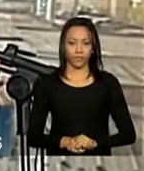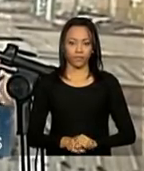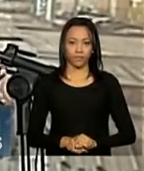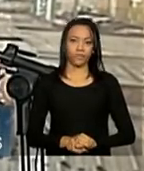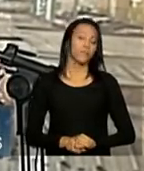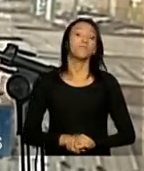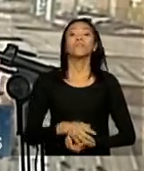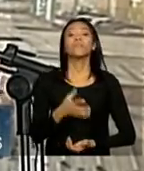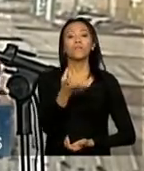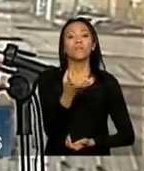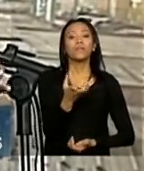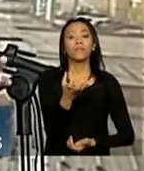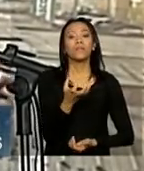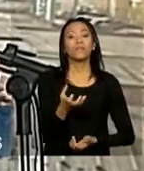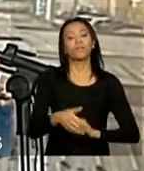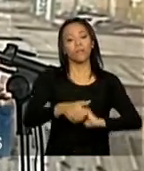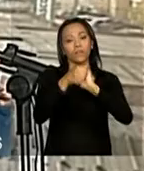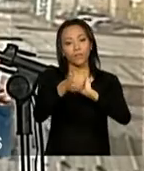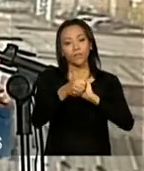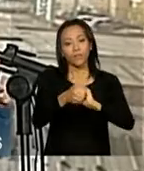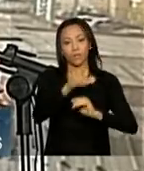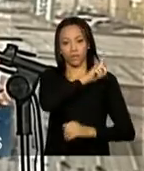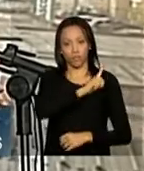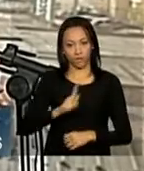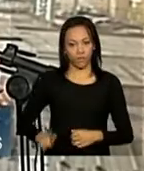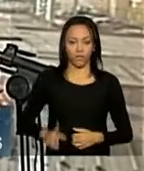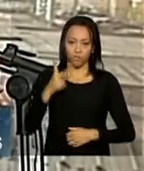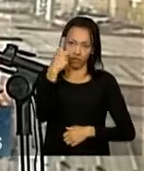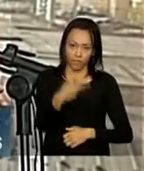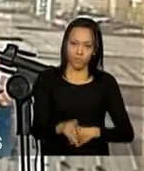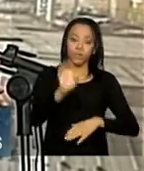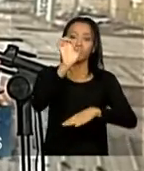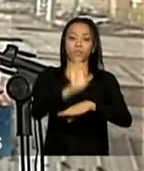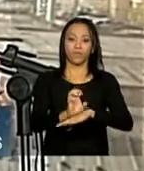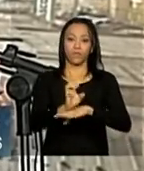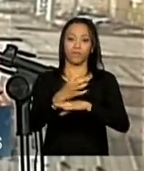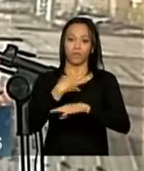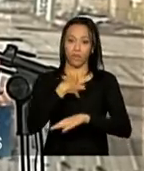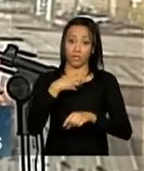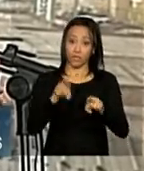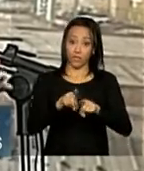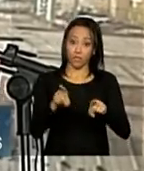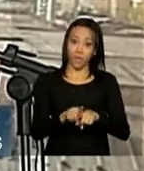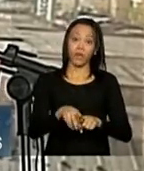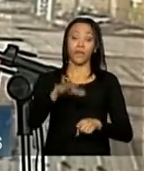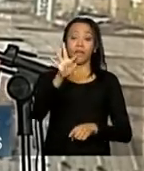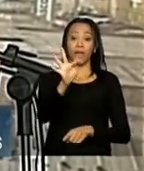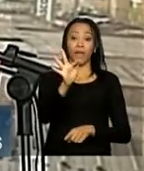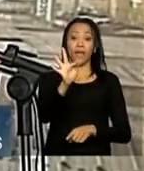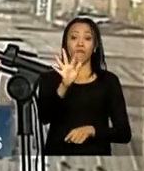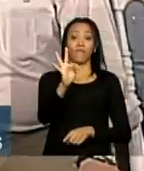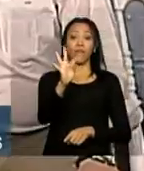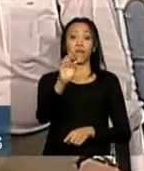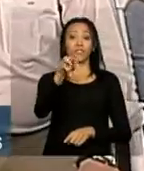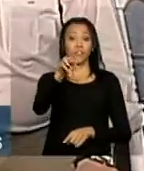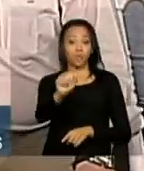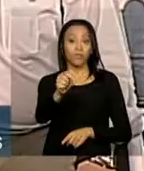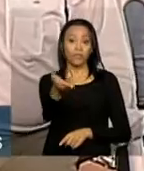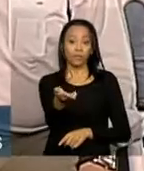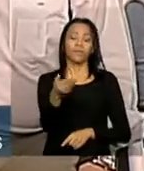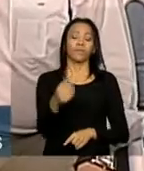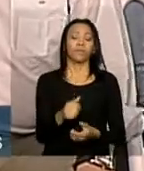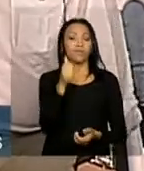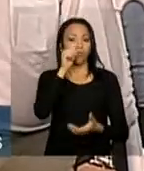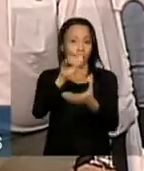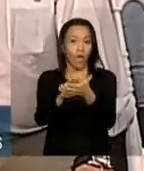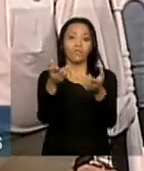Queria cumprimentar o nosso governador da Bahia, Jacques Wagner, e a senhora Fátima Mendonça. Queria cumprimentar